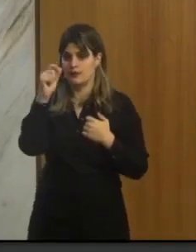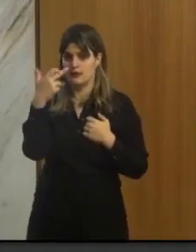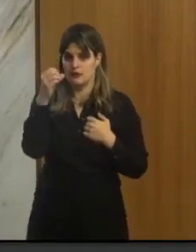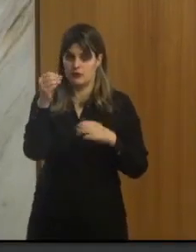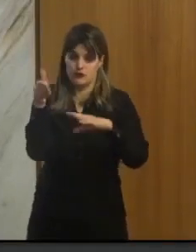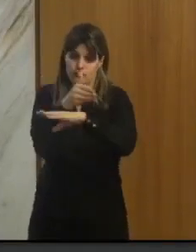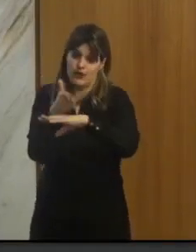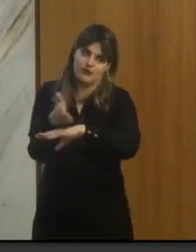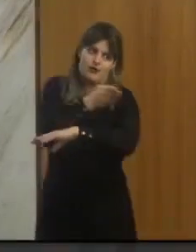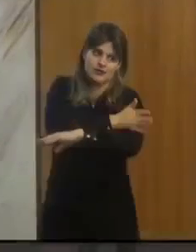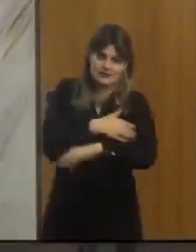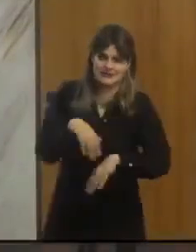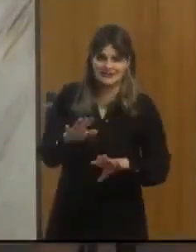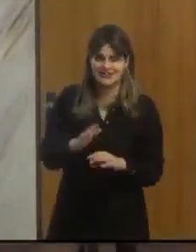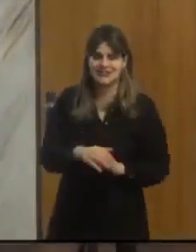passado.